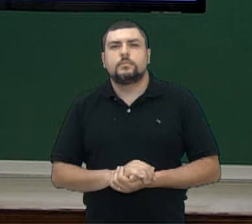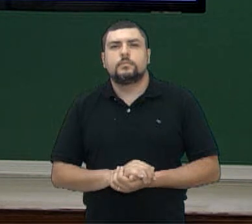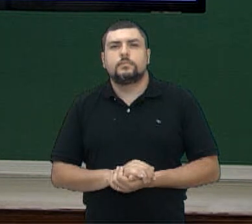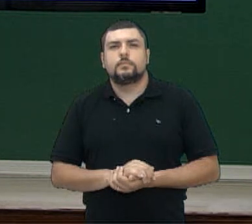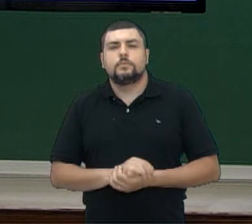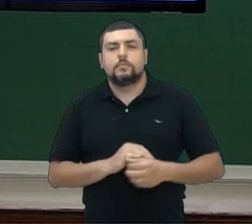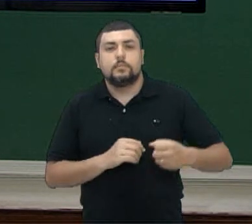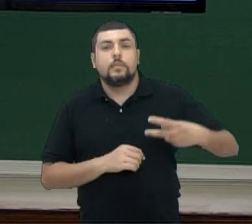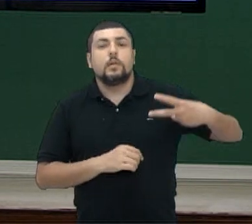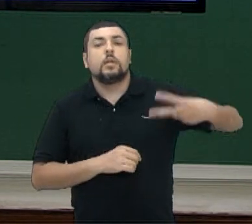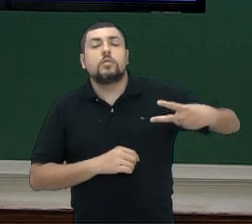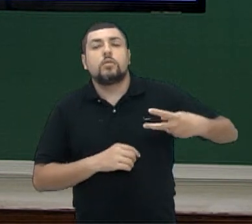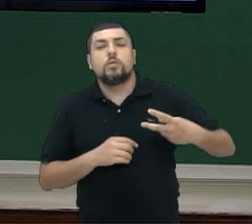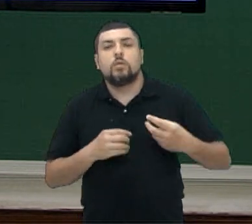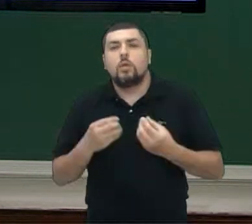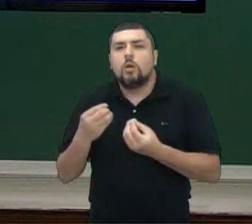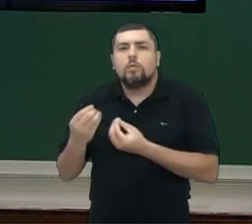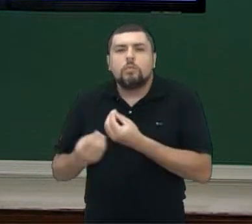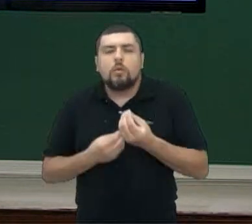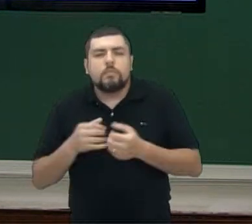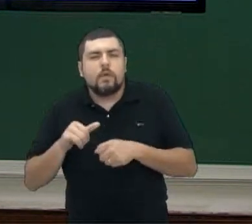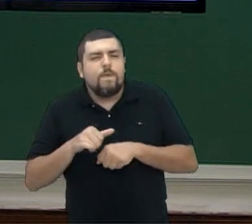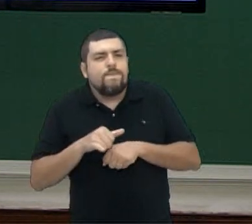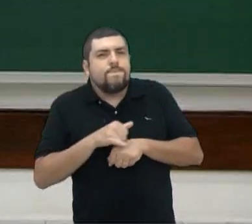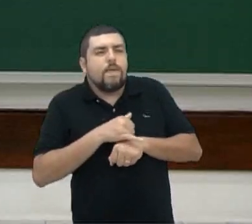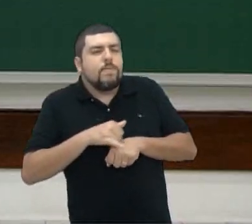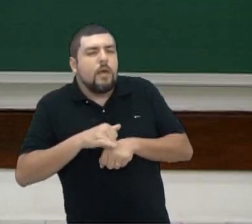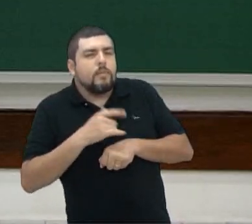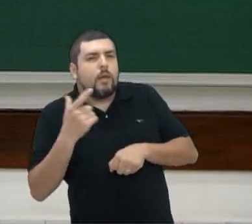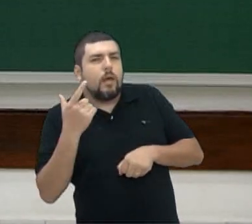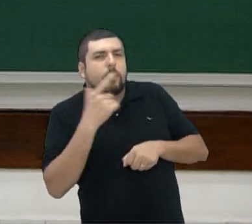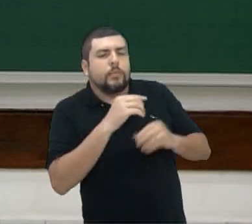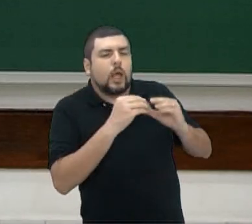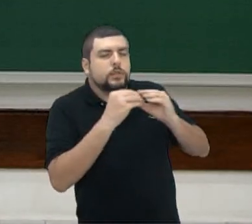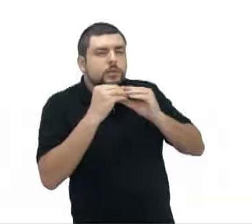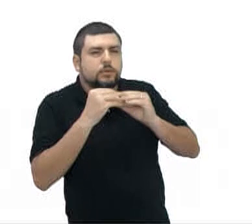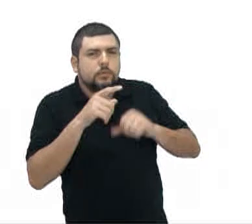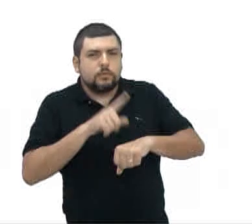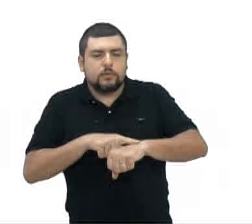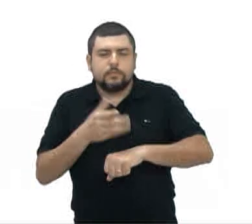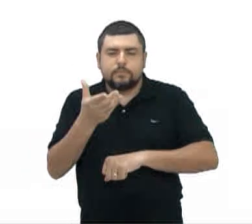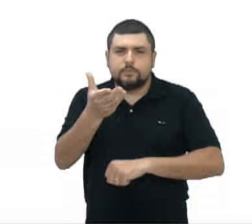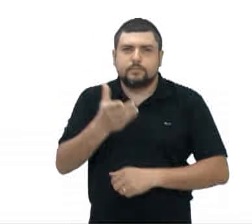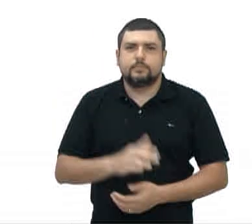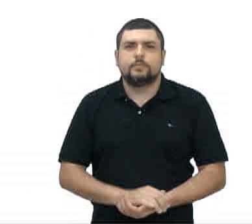quer? O que ele faz para conseguir o que ele quer? Vou dar um tempinho aí para vocês responderem.